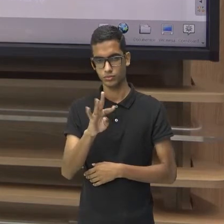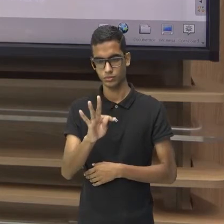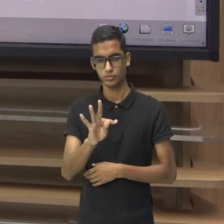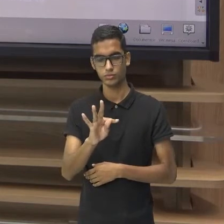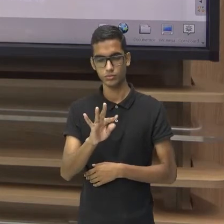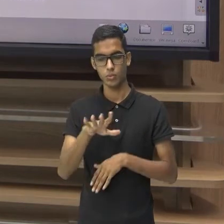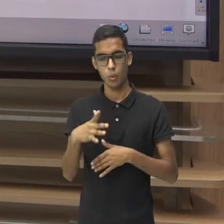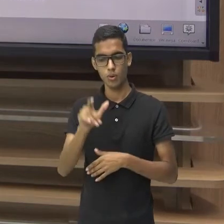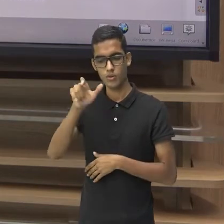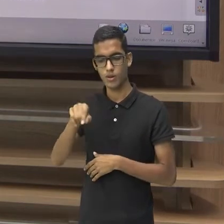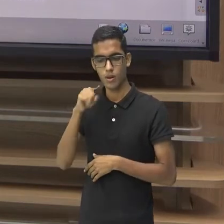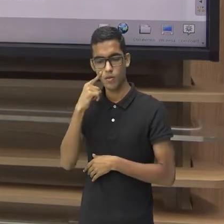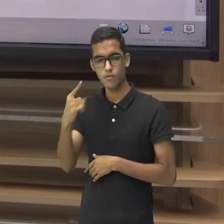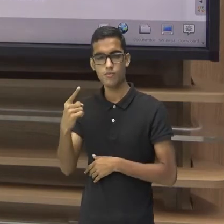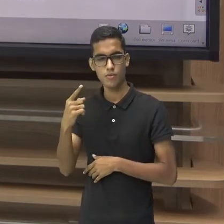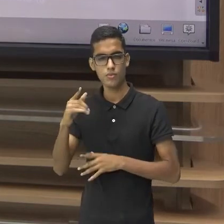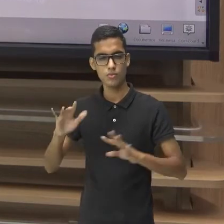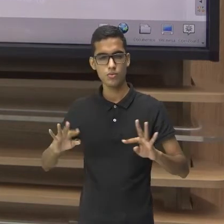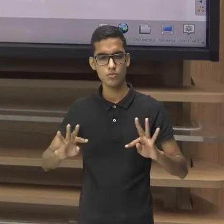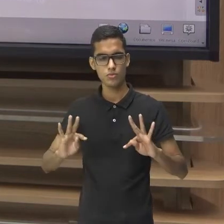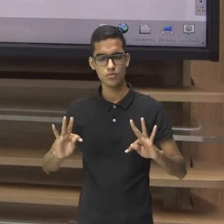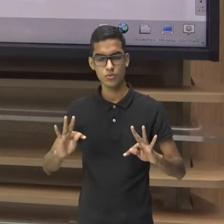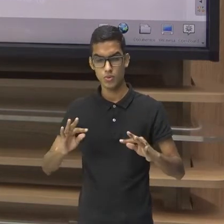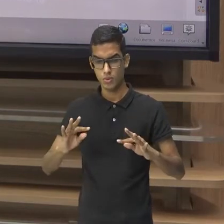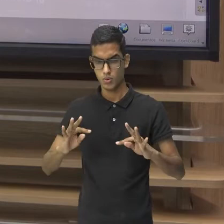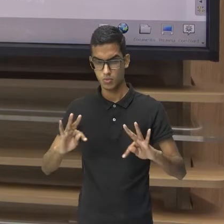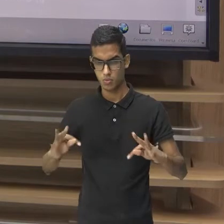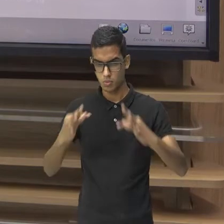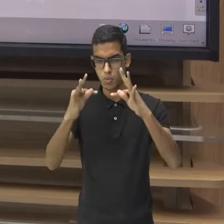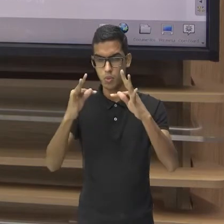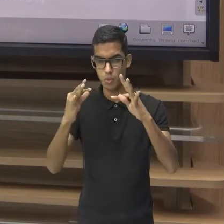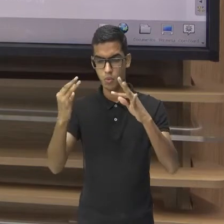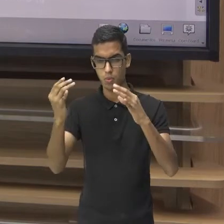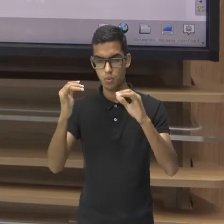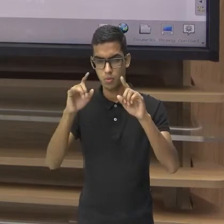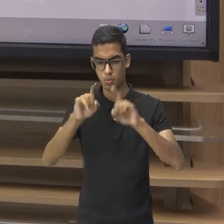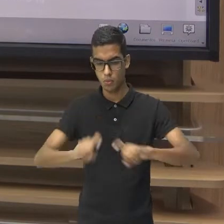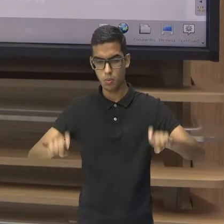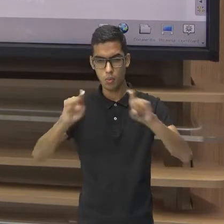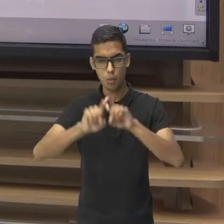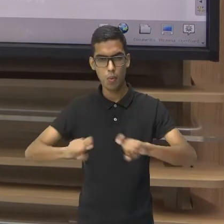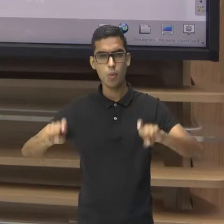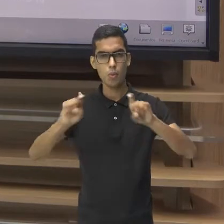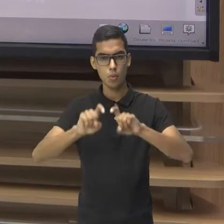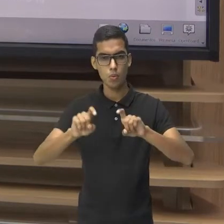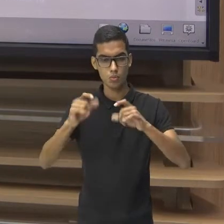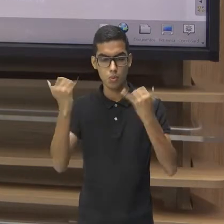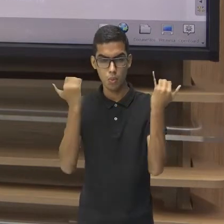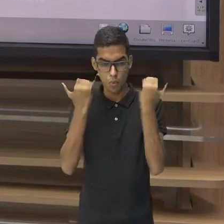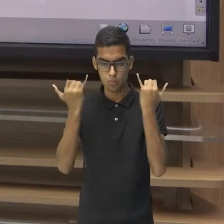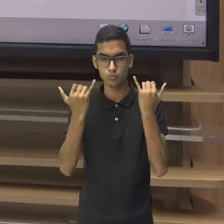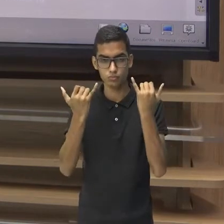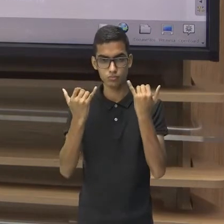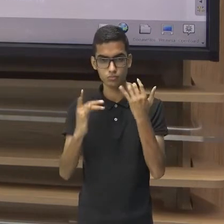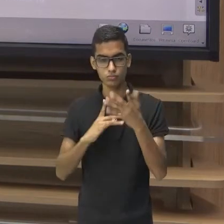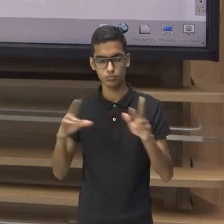tecnologia informacional estaria diretamente associada à indústria de cultura. Esse filósofo